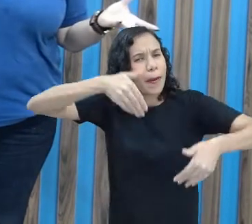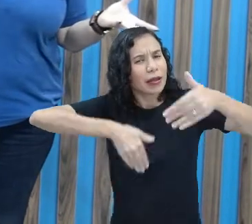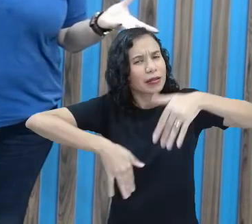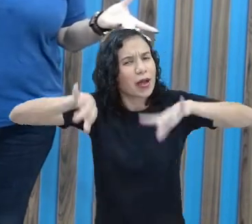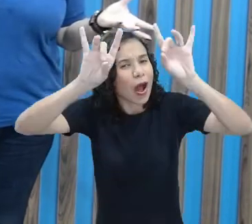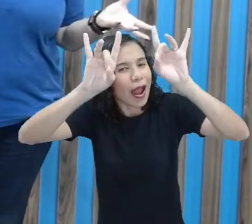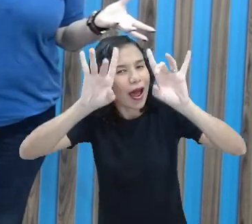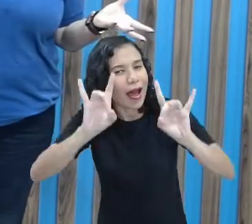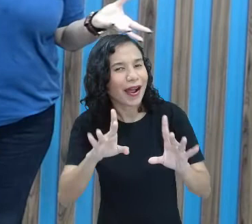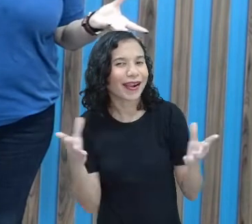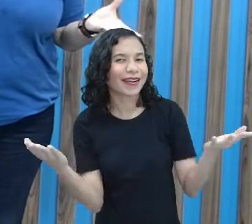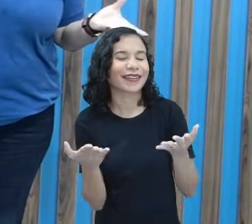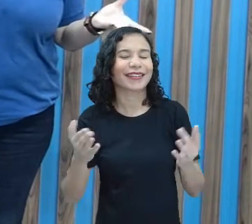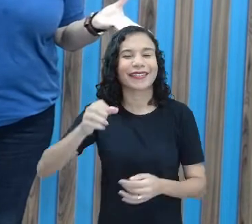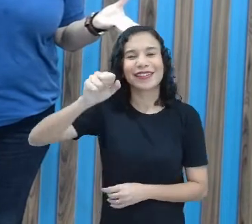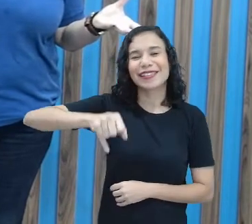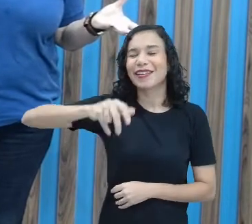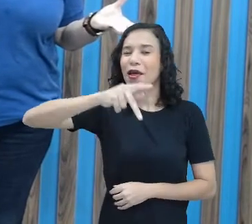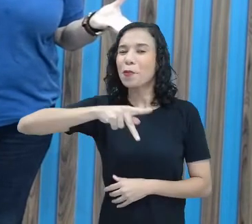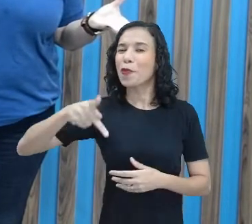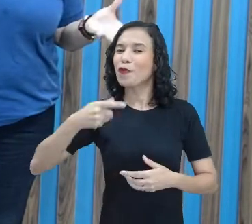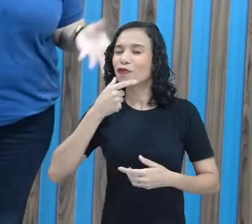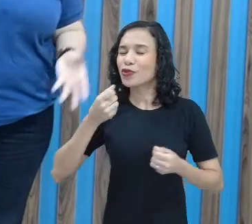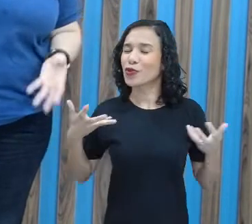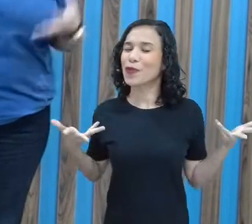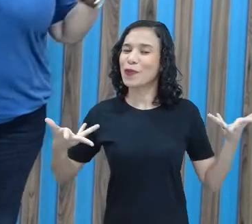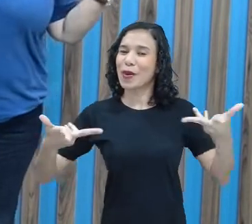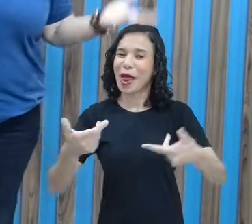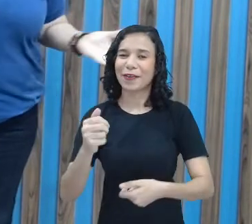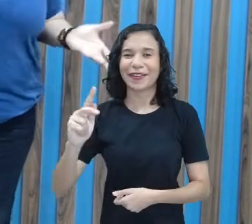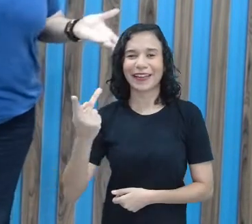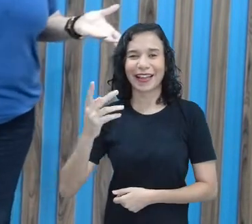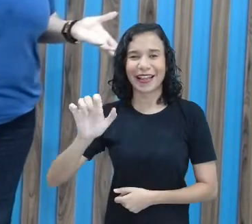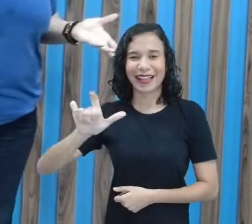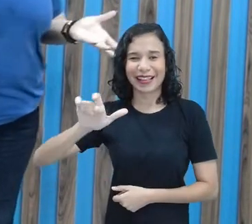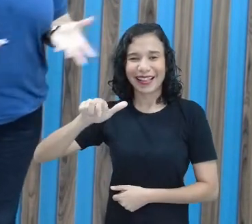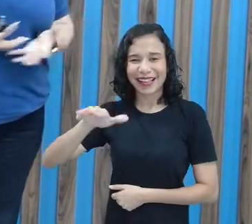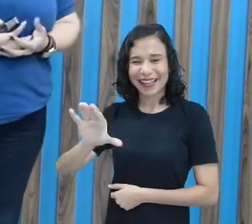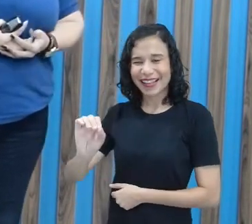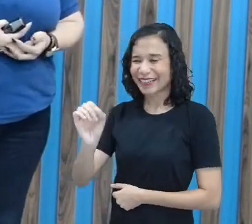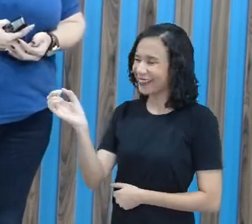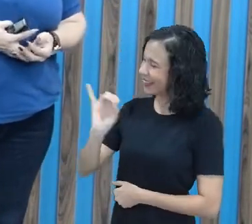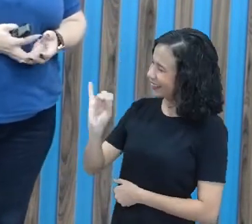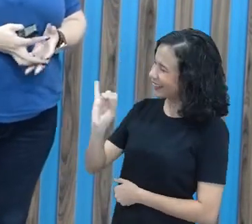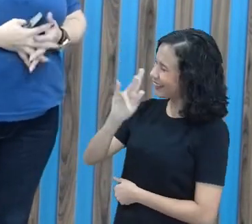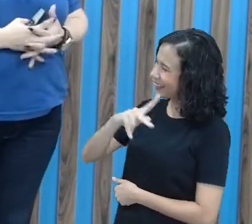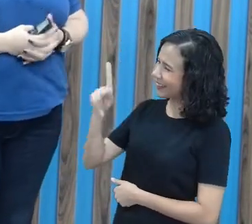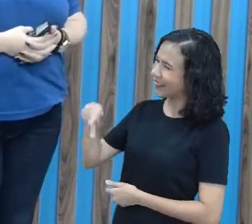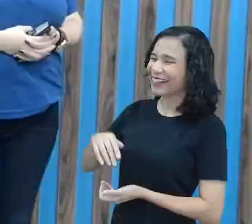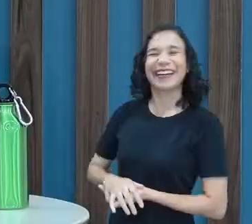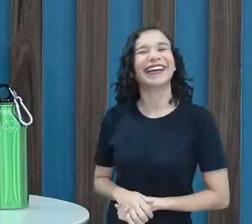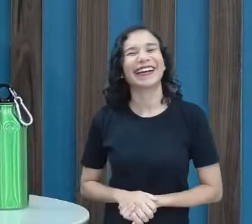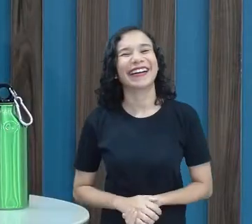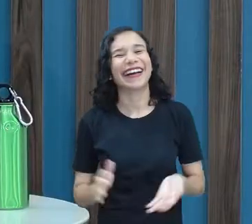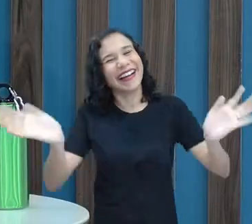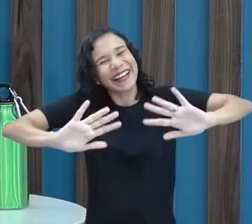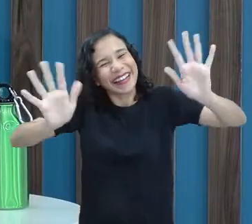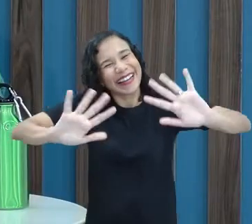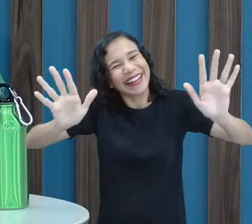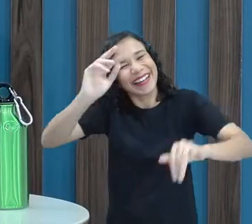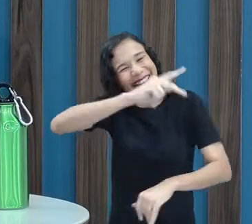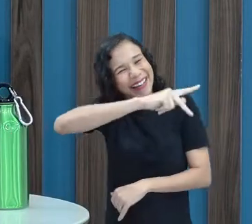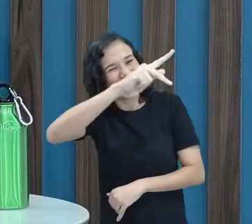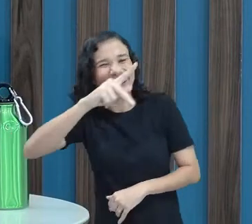super especial aqui desse professor maravilhoso, professor Heleno. E aí, professor Heleno? E aí, professora?